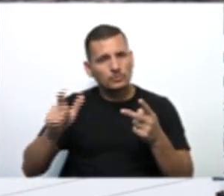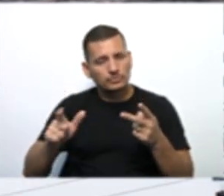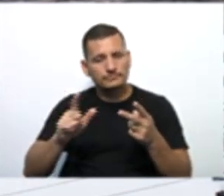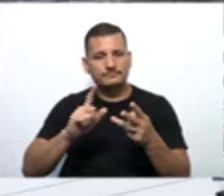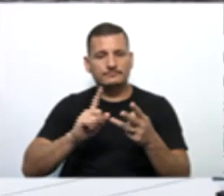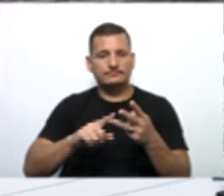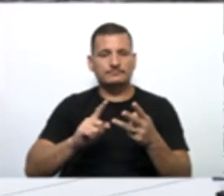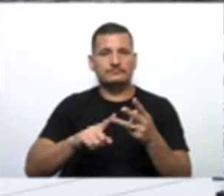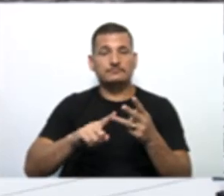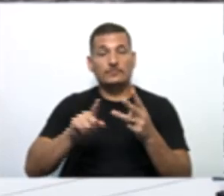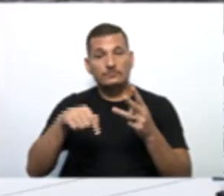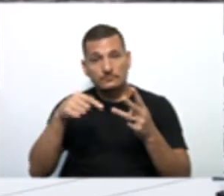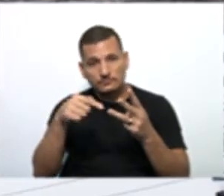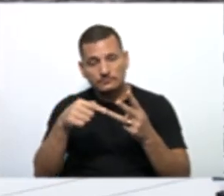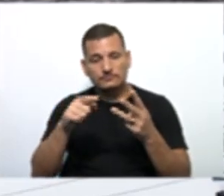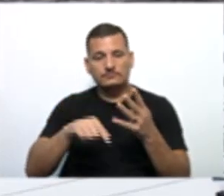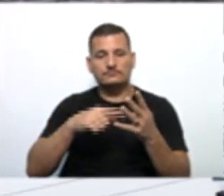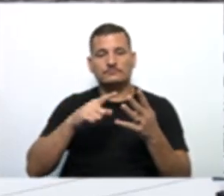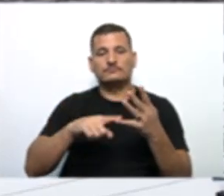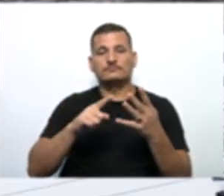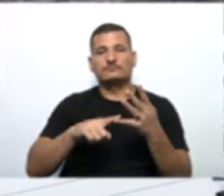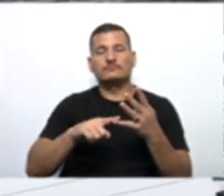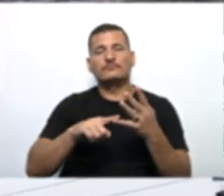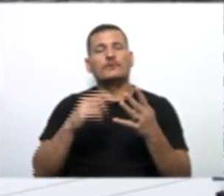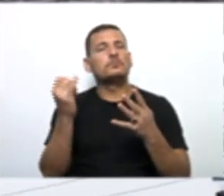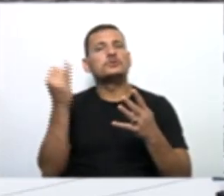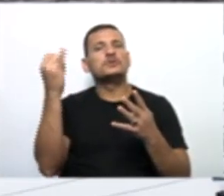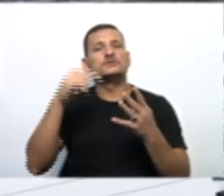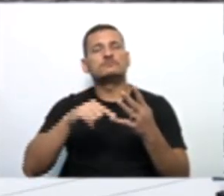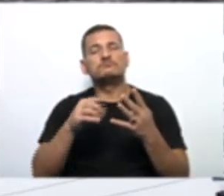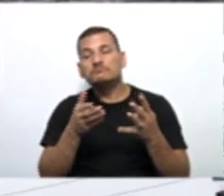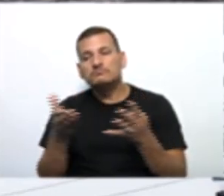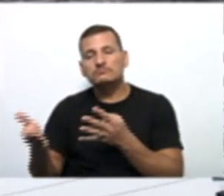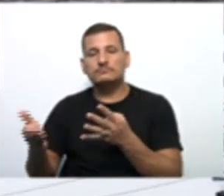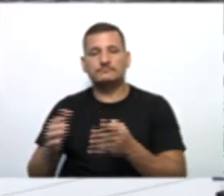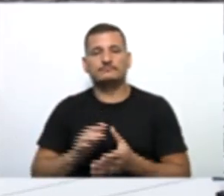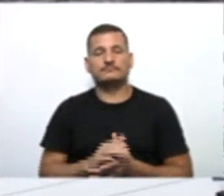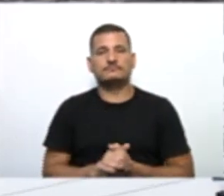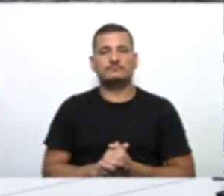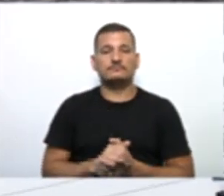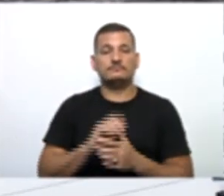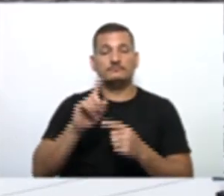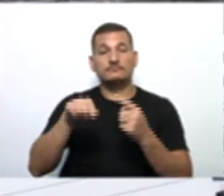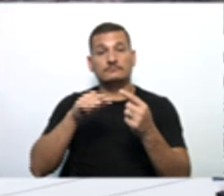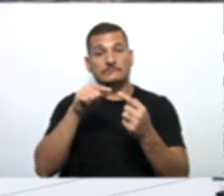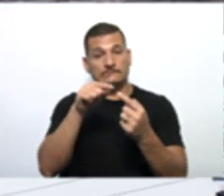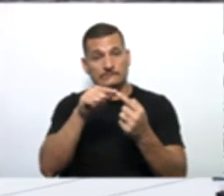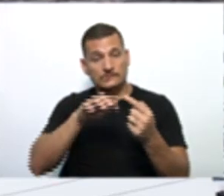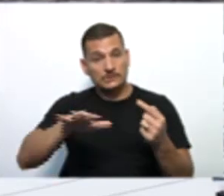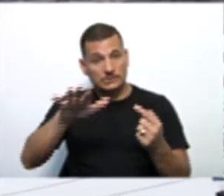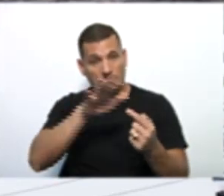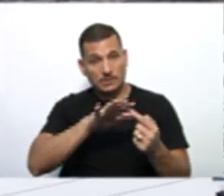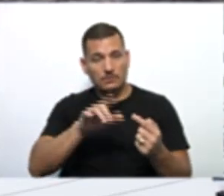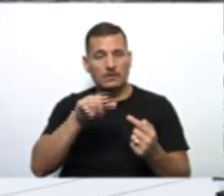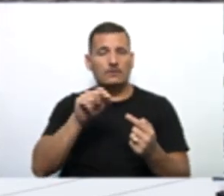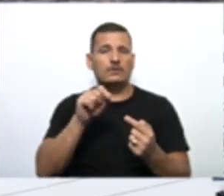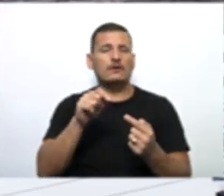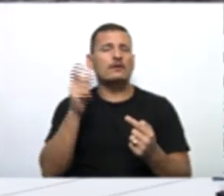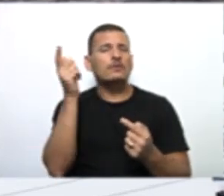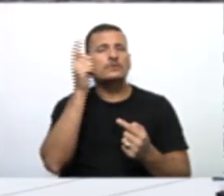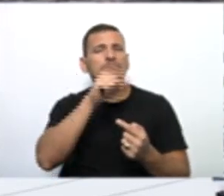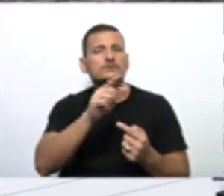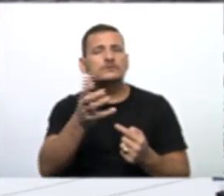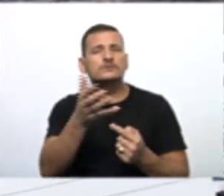local, objetivo e relevância da visita. O objetivo geral é o fim que se pretende